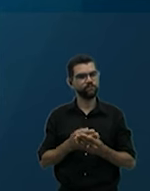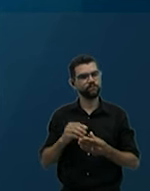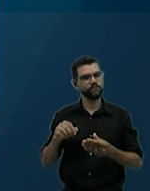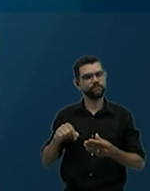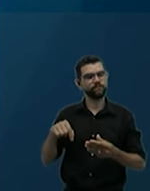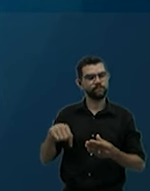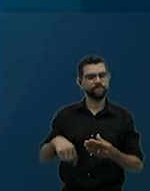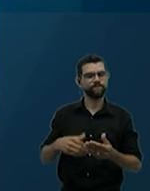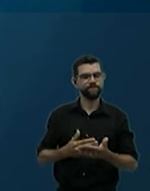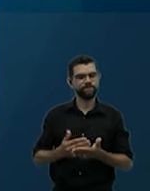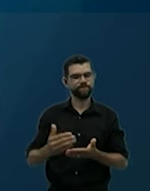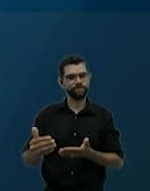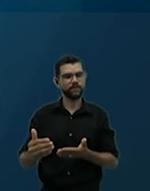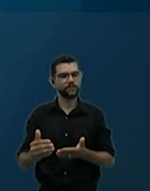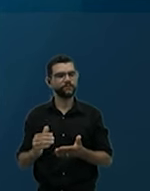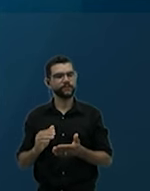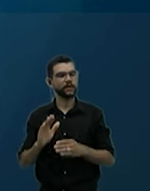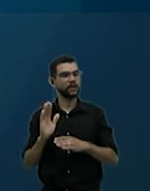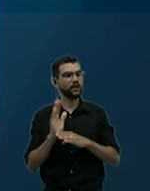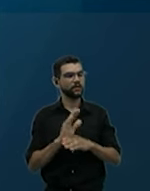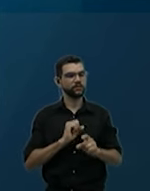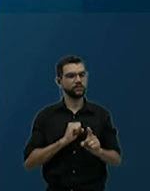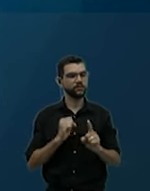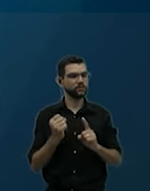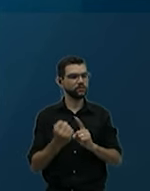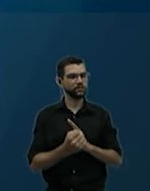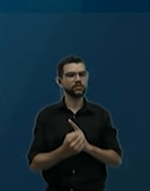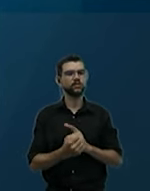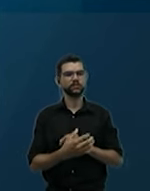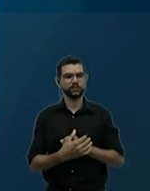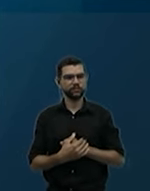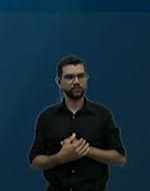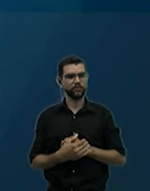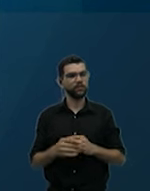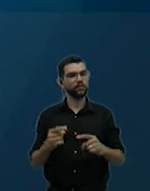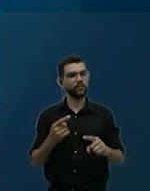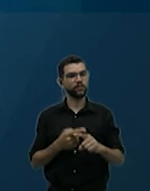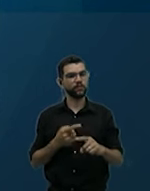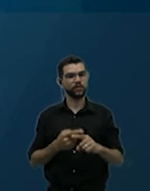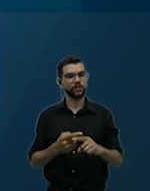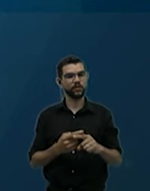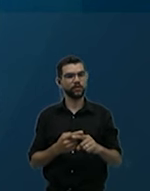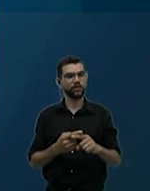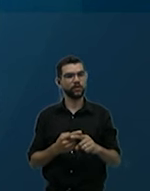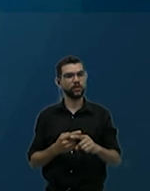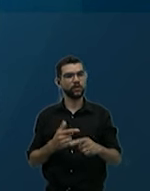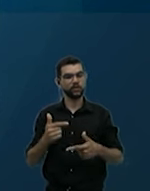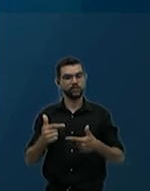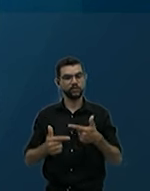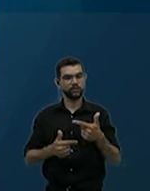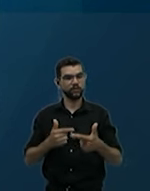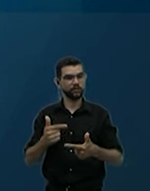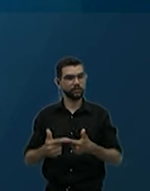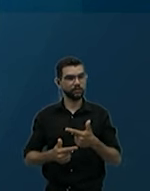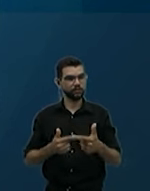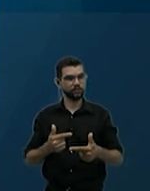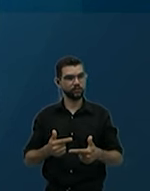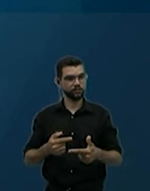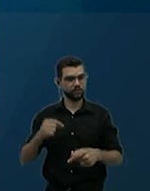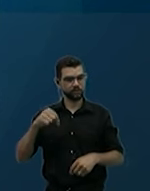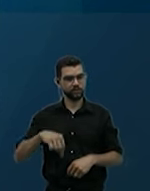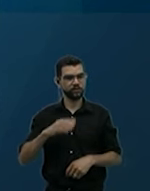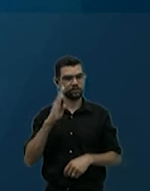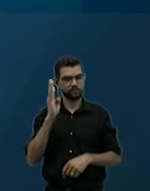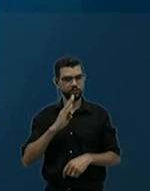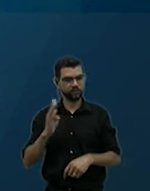adequado. A maior parte dos trabalhadores brasileiros não tem instrução suficiente para dar entrada